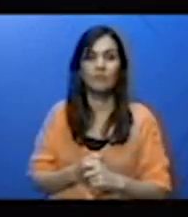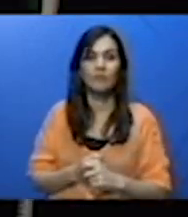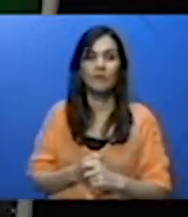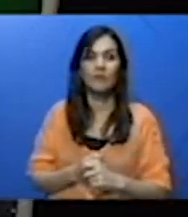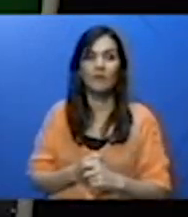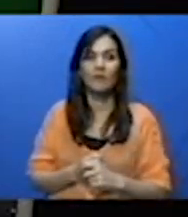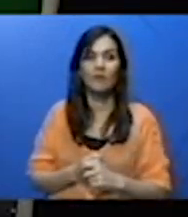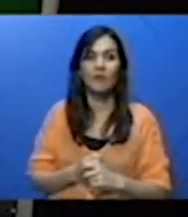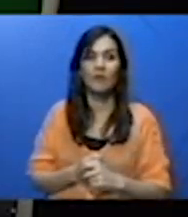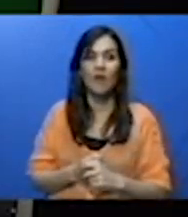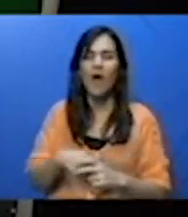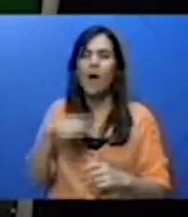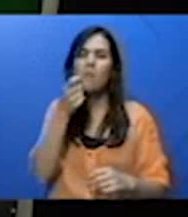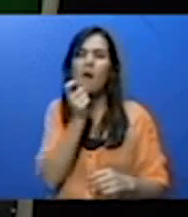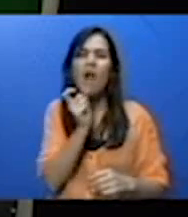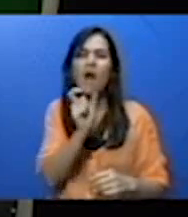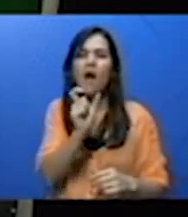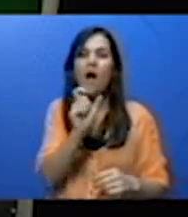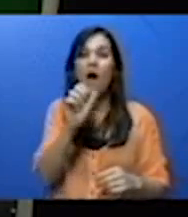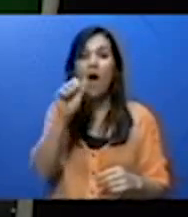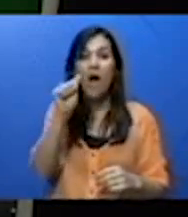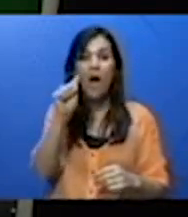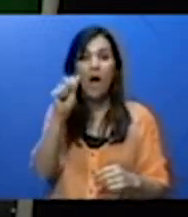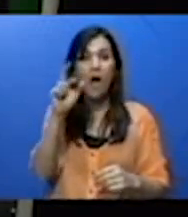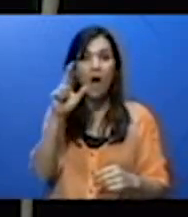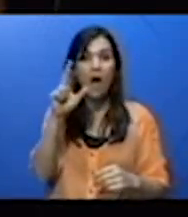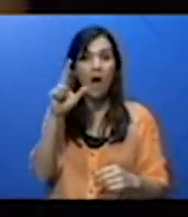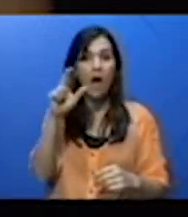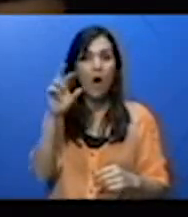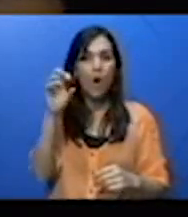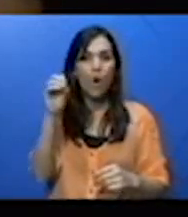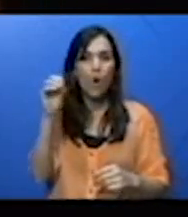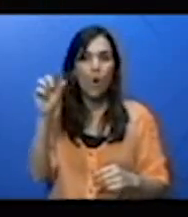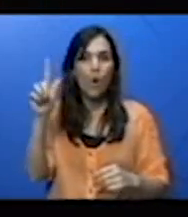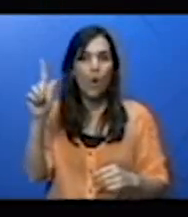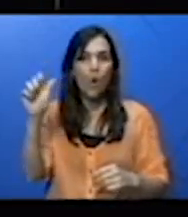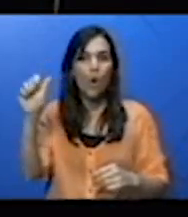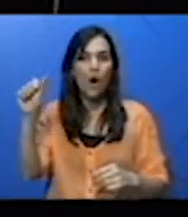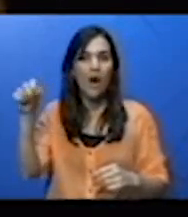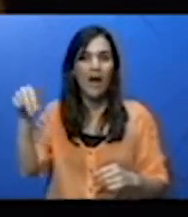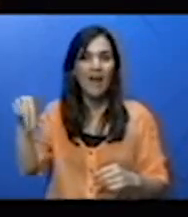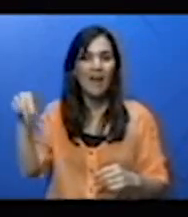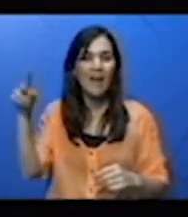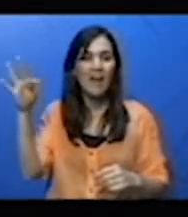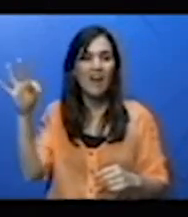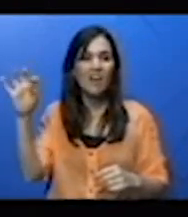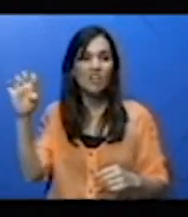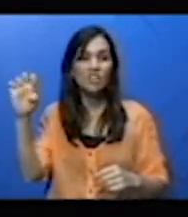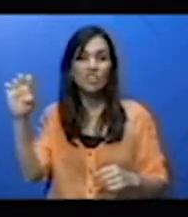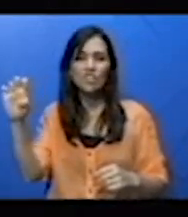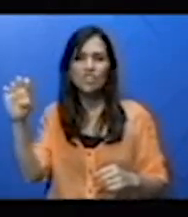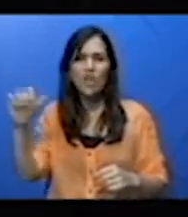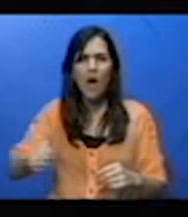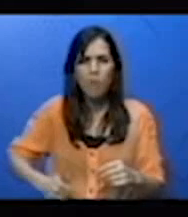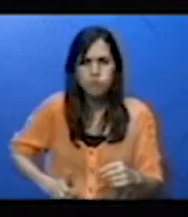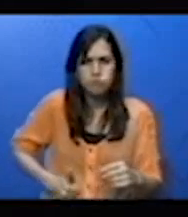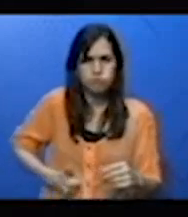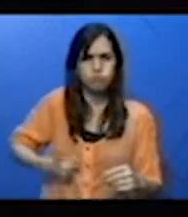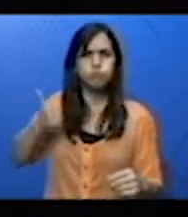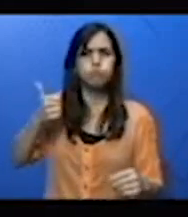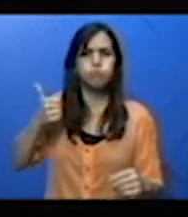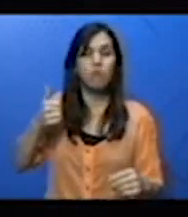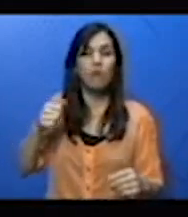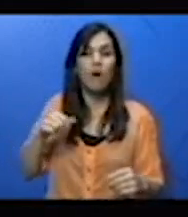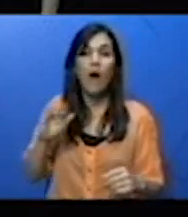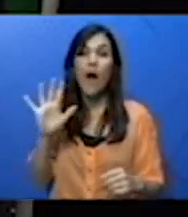Agora aqui, ó, palavrinha arrogante, renitente. Elas aparecem sempre